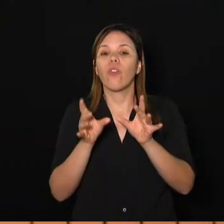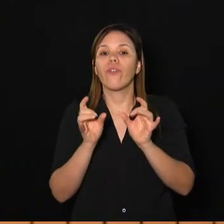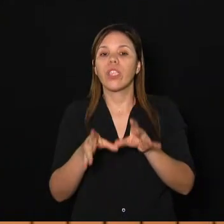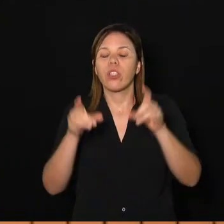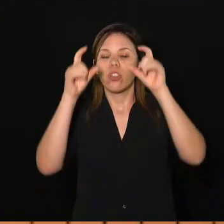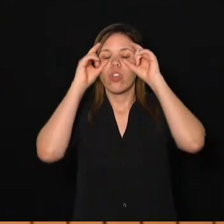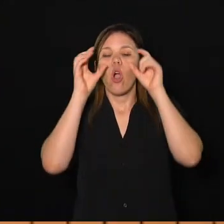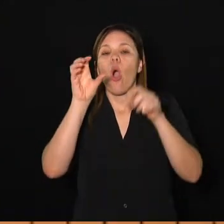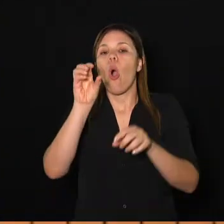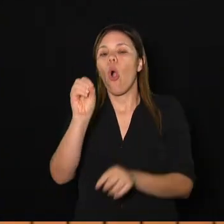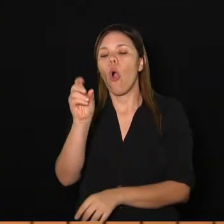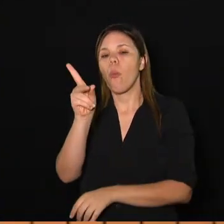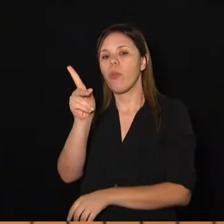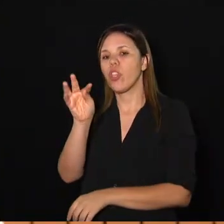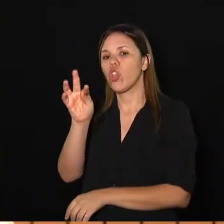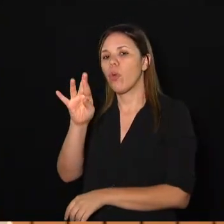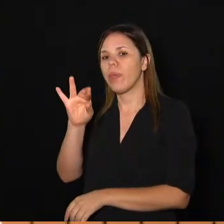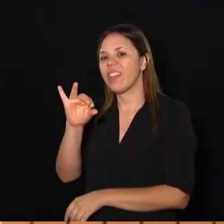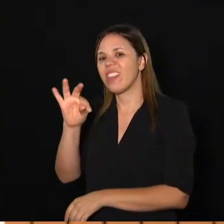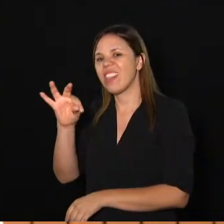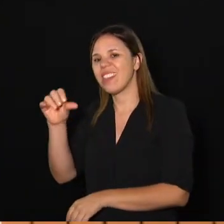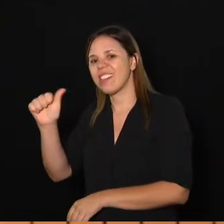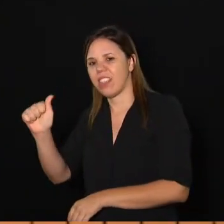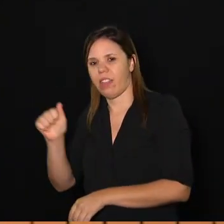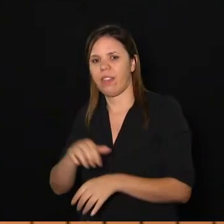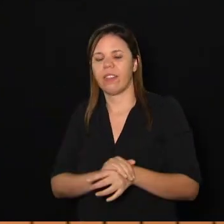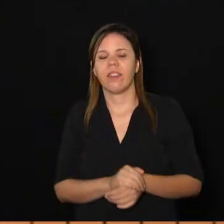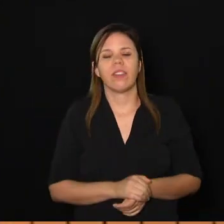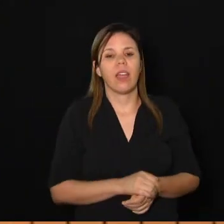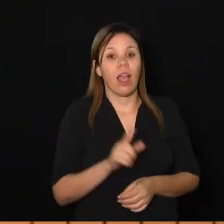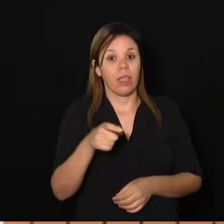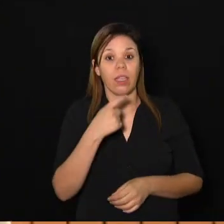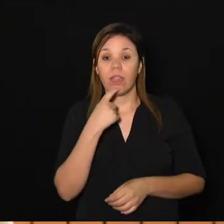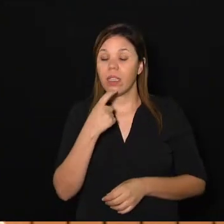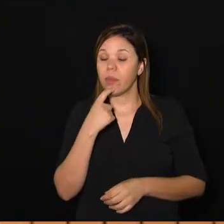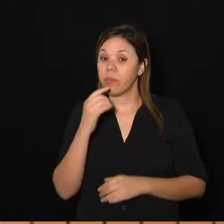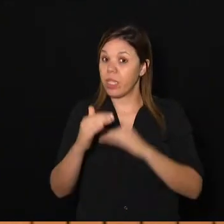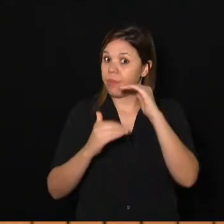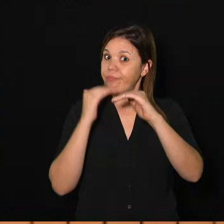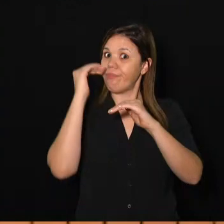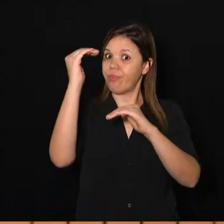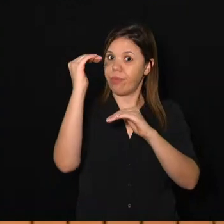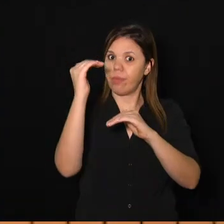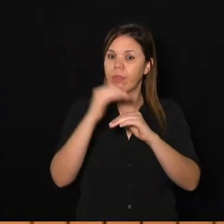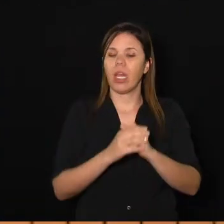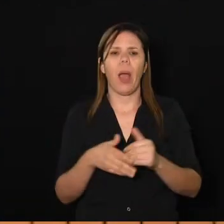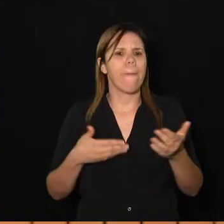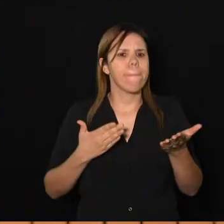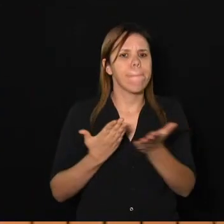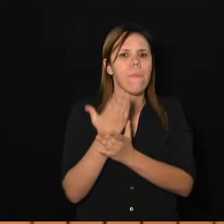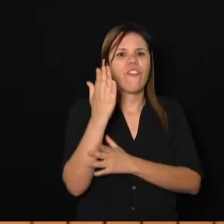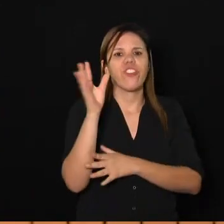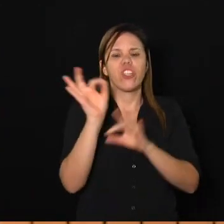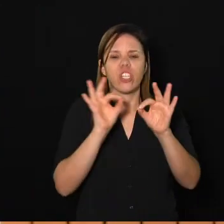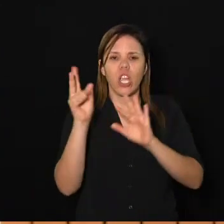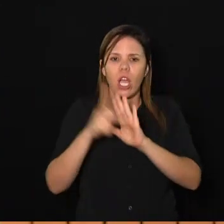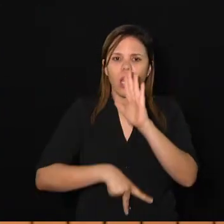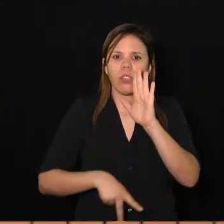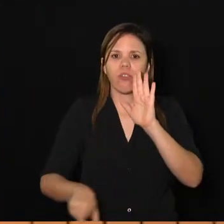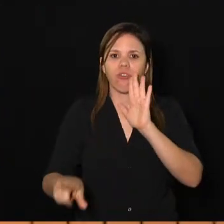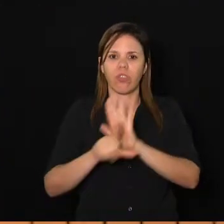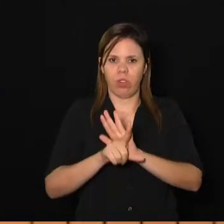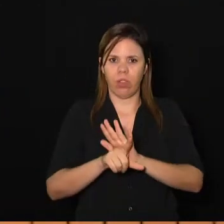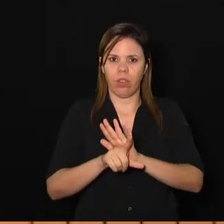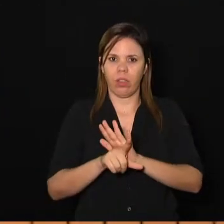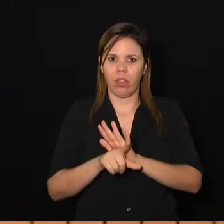projeto Campinas sai na frente aprovando um projeto de lei em prol da